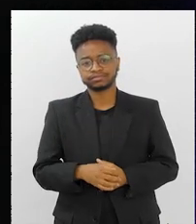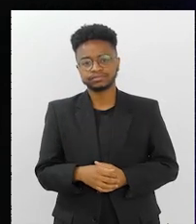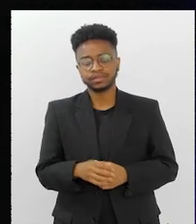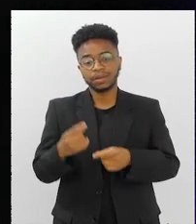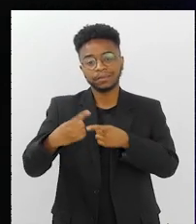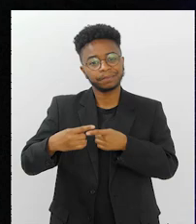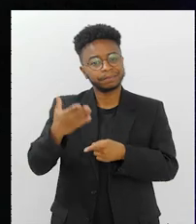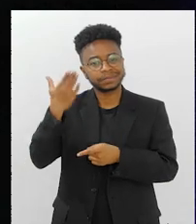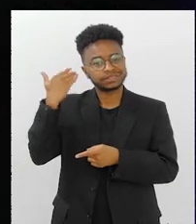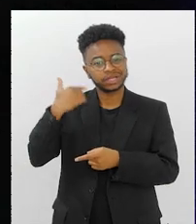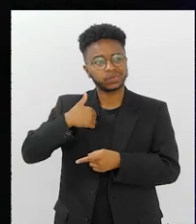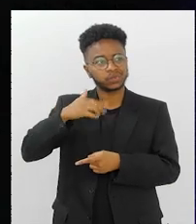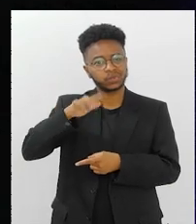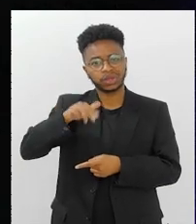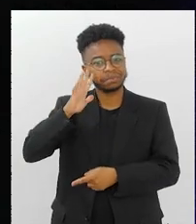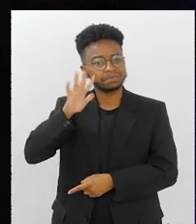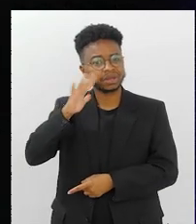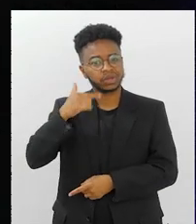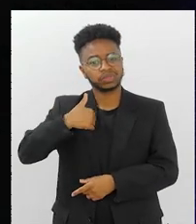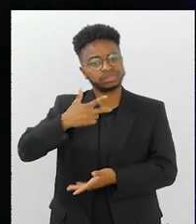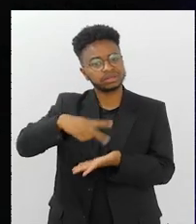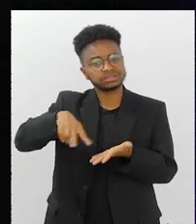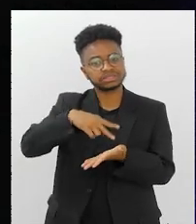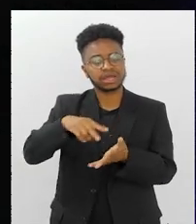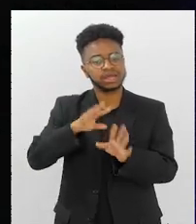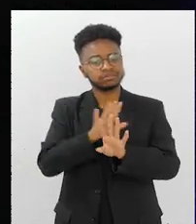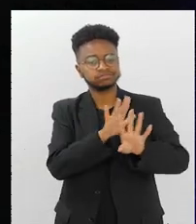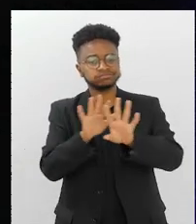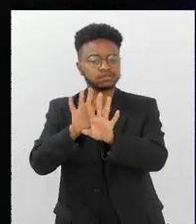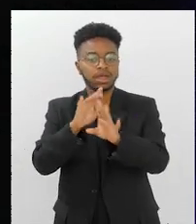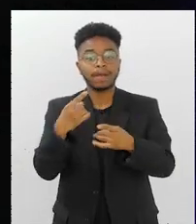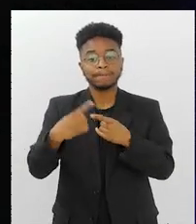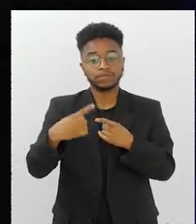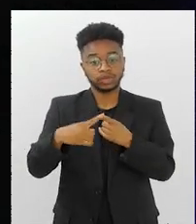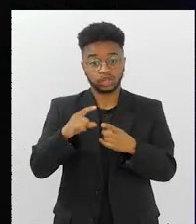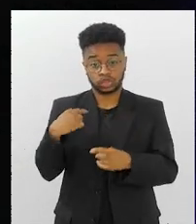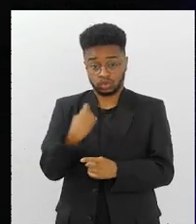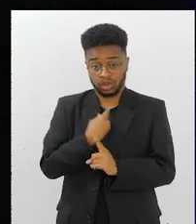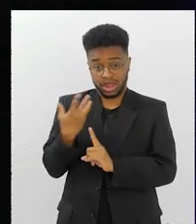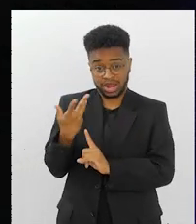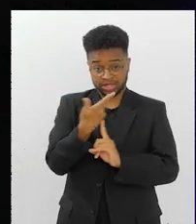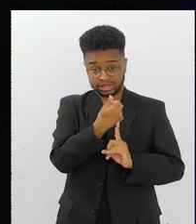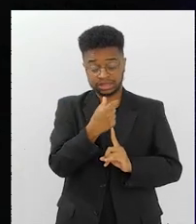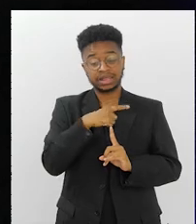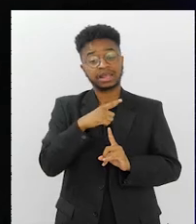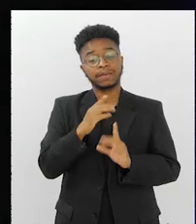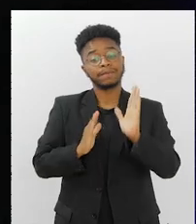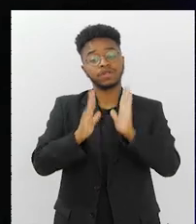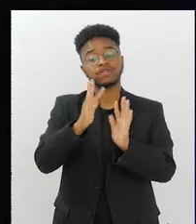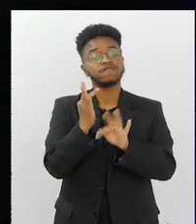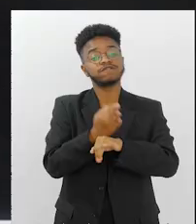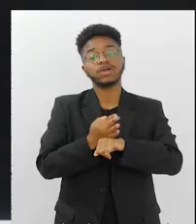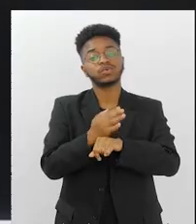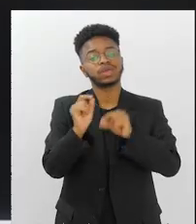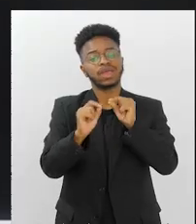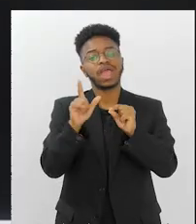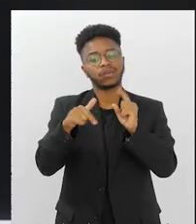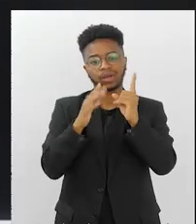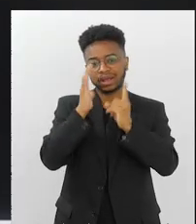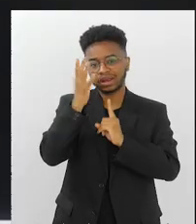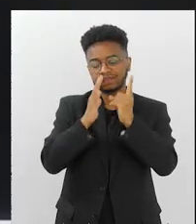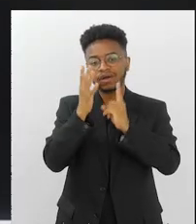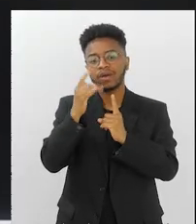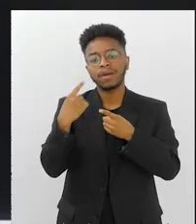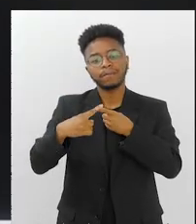eh quis dançar em comissão de frente porque a gente enquanto artista o único tempo de férias que a gente tem é o carnaval